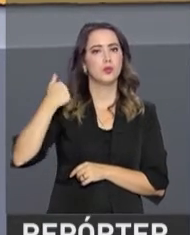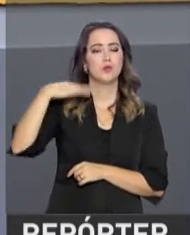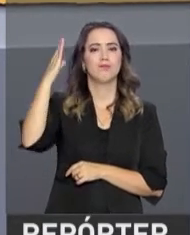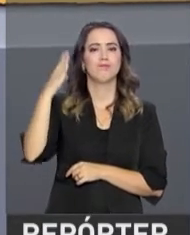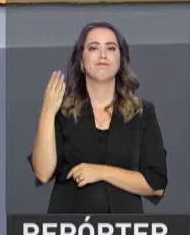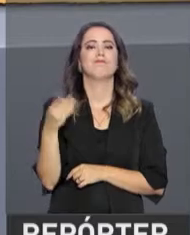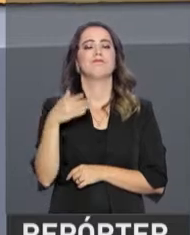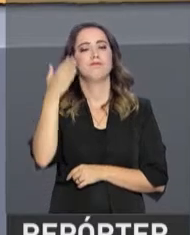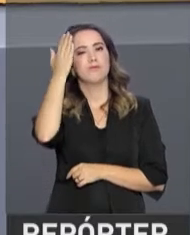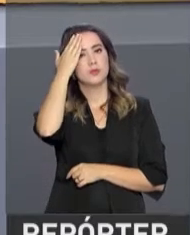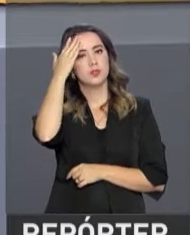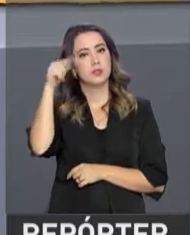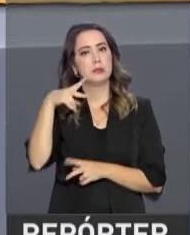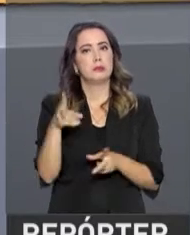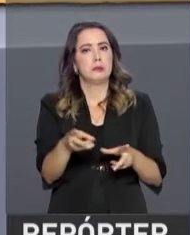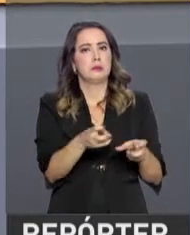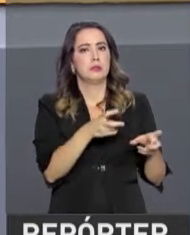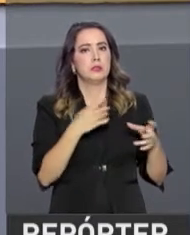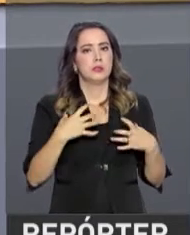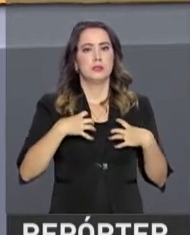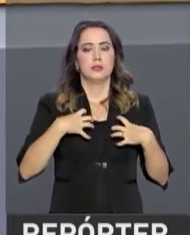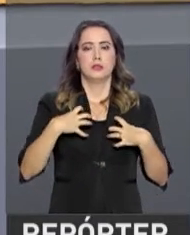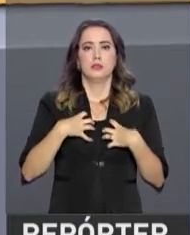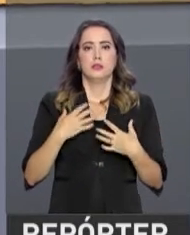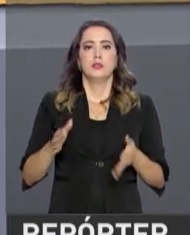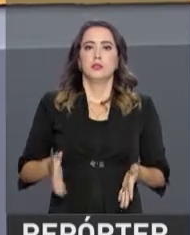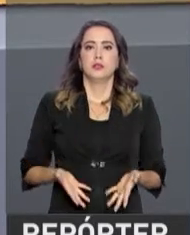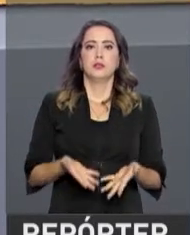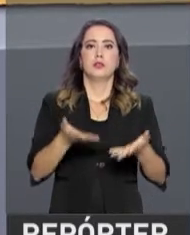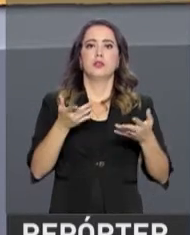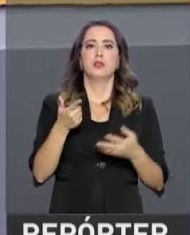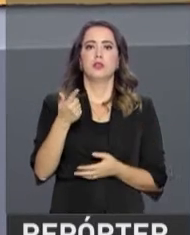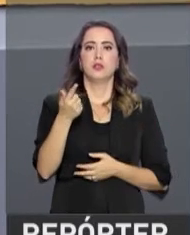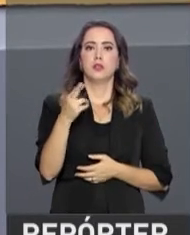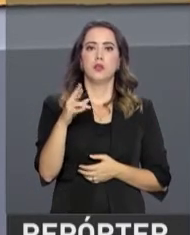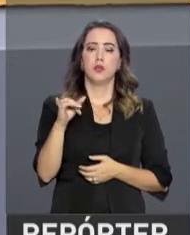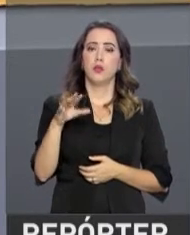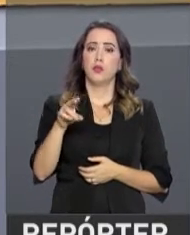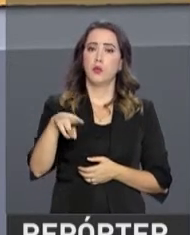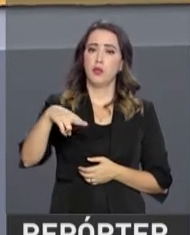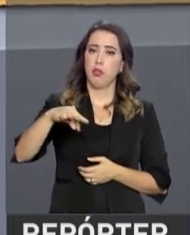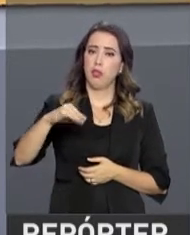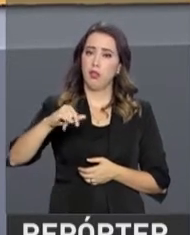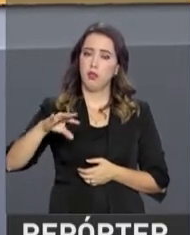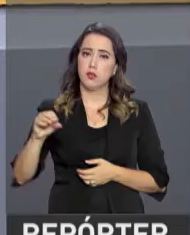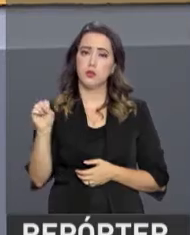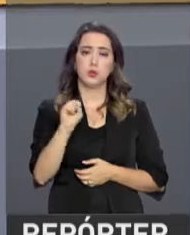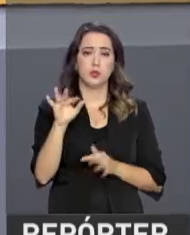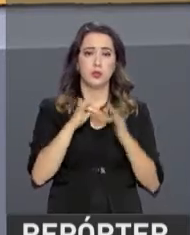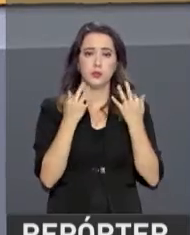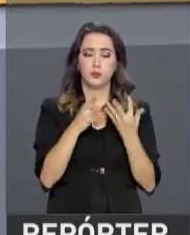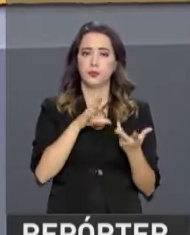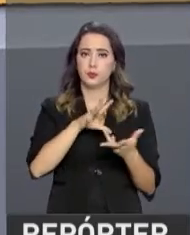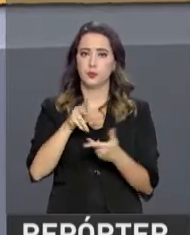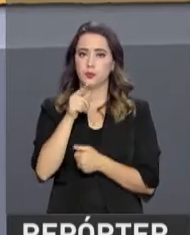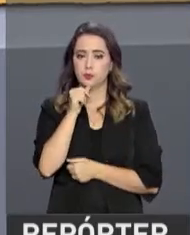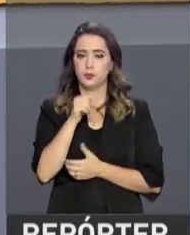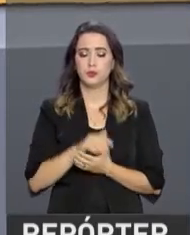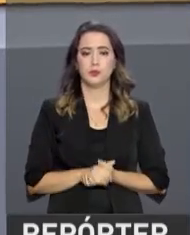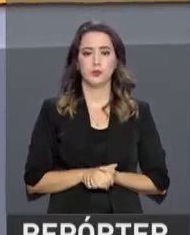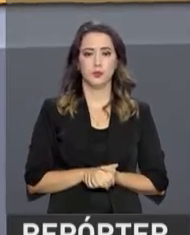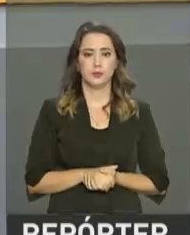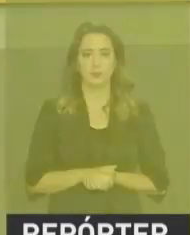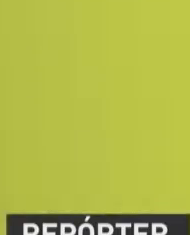experiência de sentidos, sensações e emoções é proporcionada pelo Espaço Green Nation, no 8º Fórum Mundial da Água.